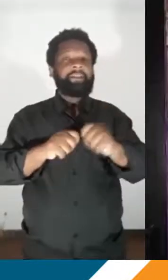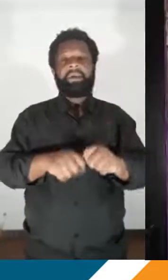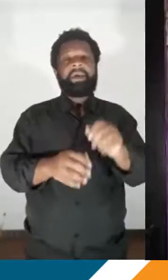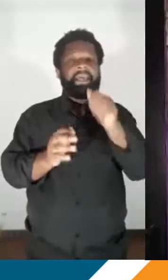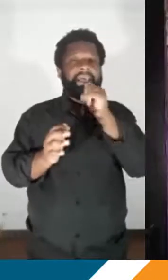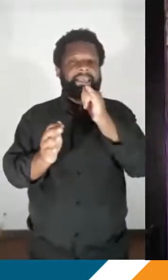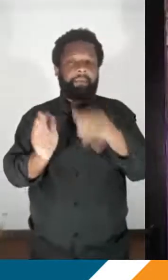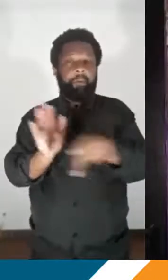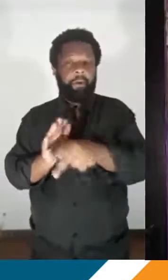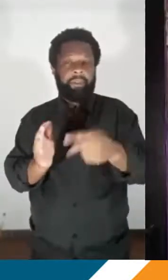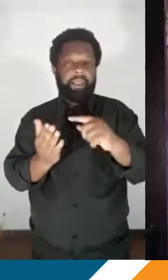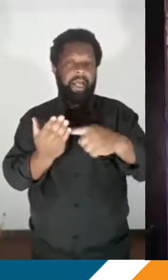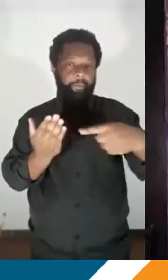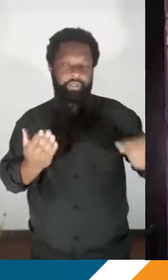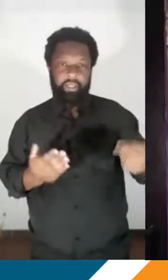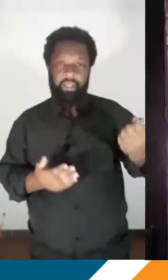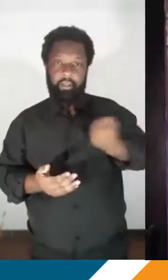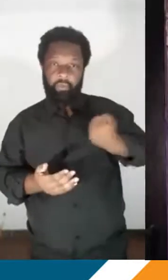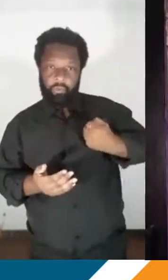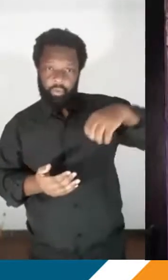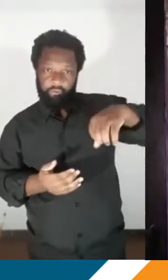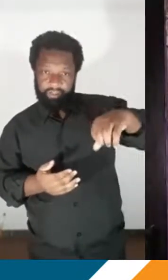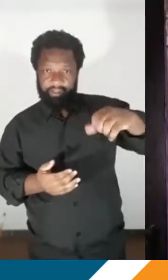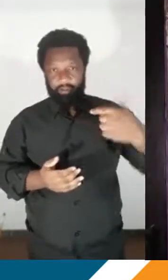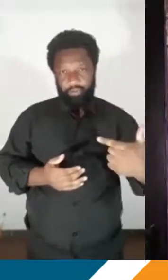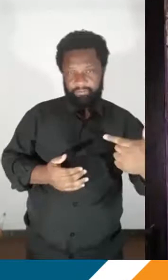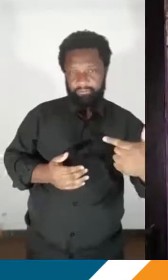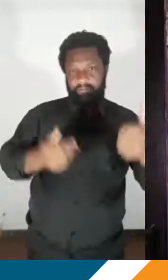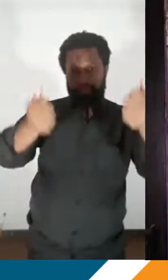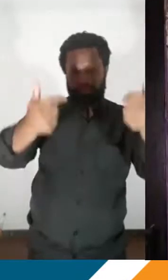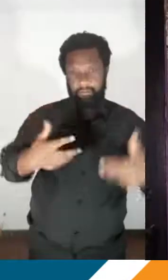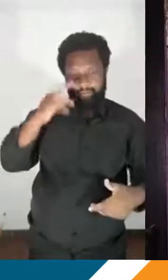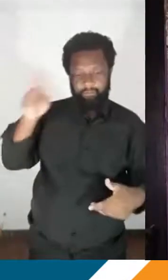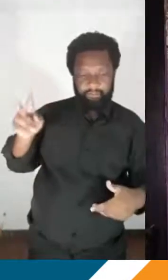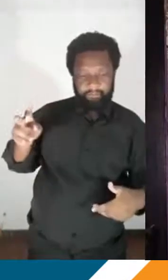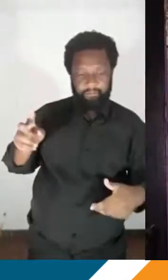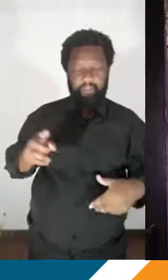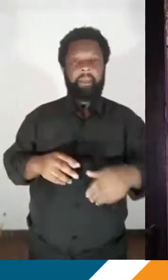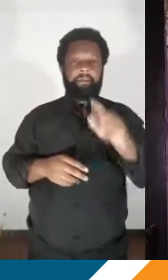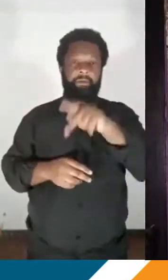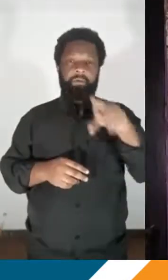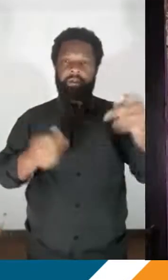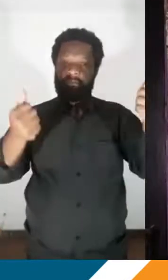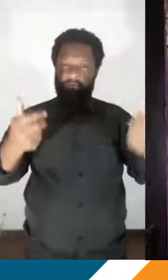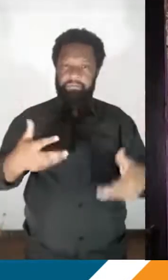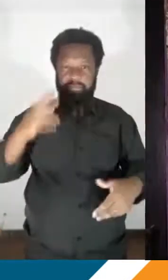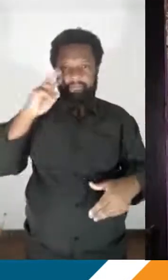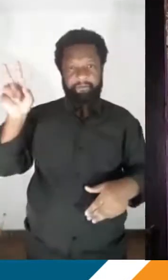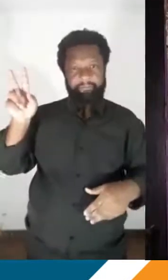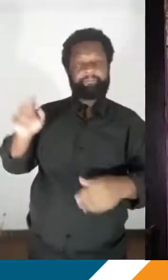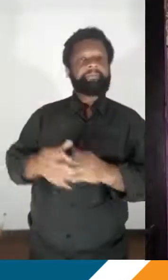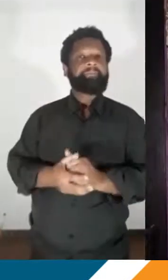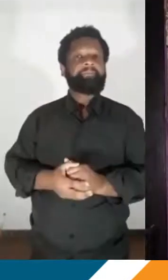fazer um exemplo da apostila. Ele está na página 82 e diz assim: que massa de permanganato de